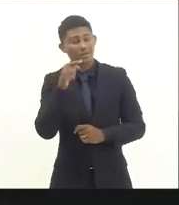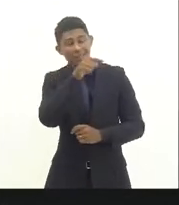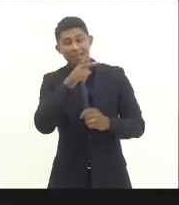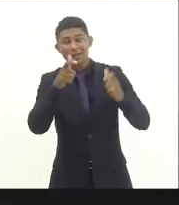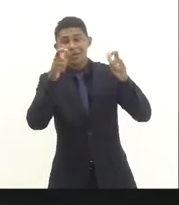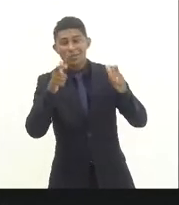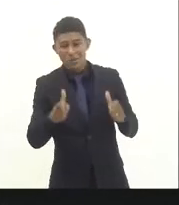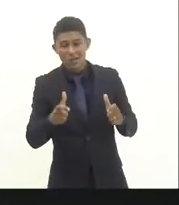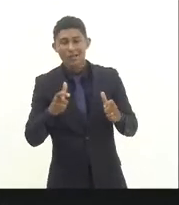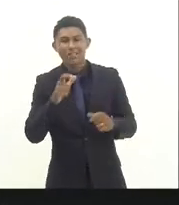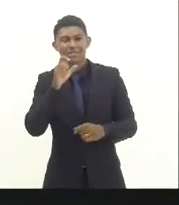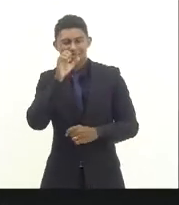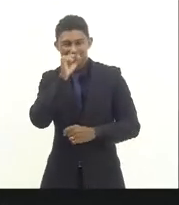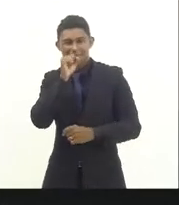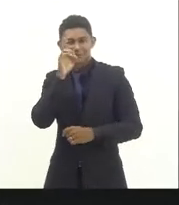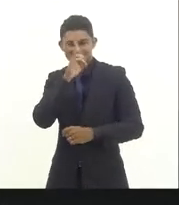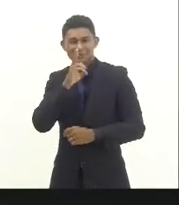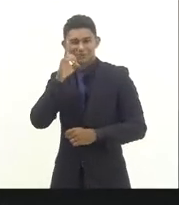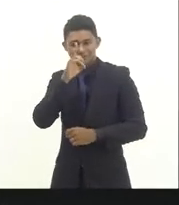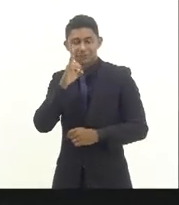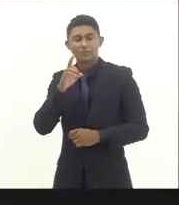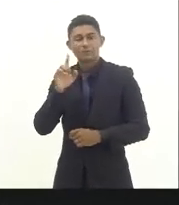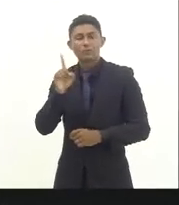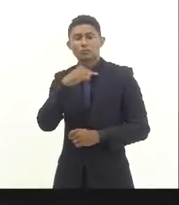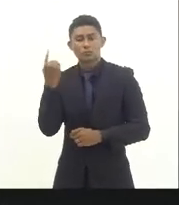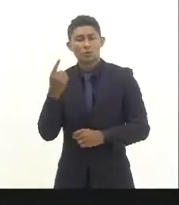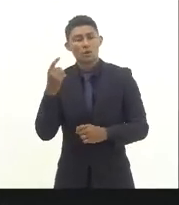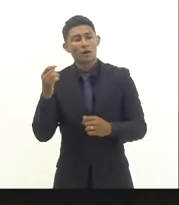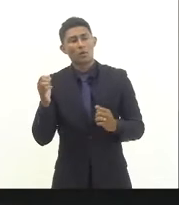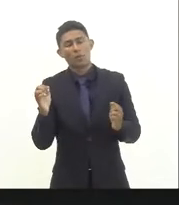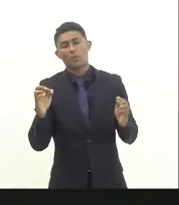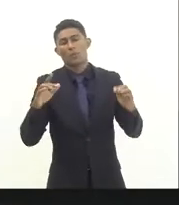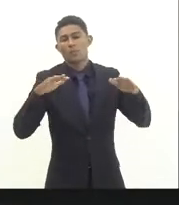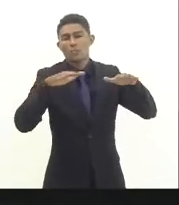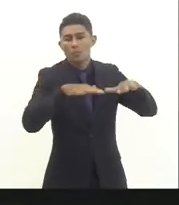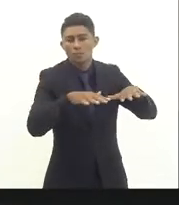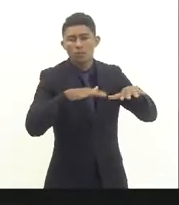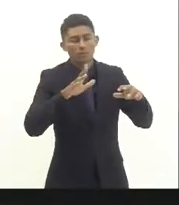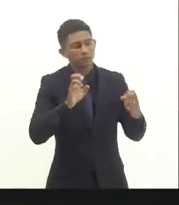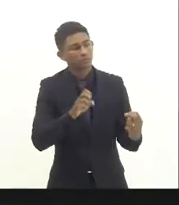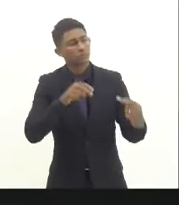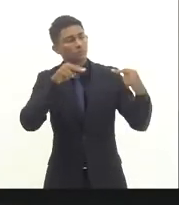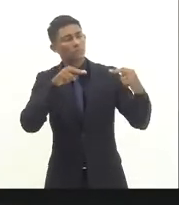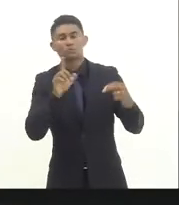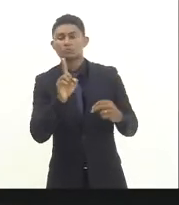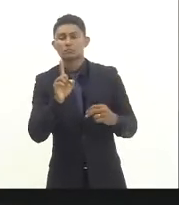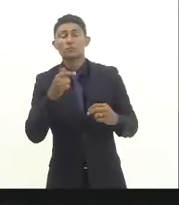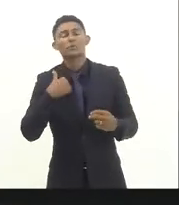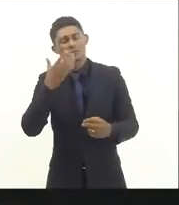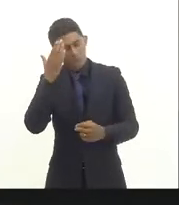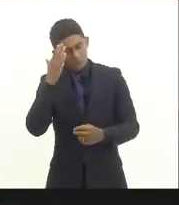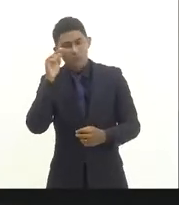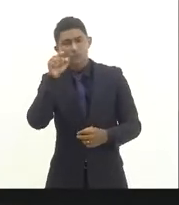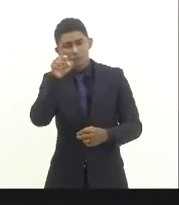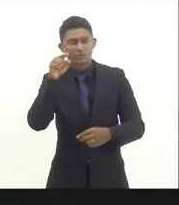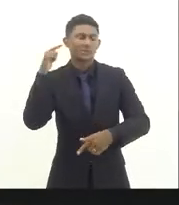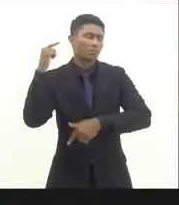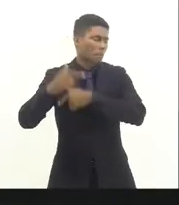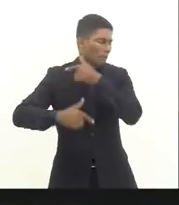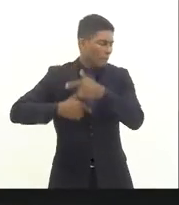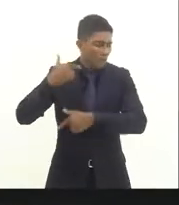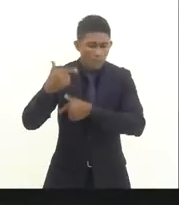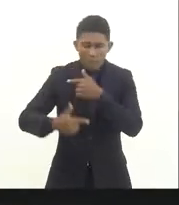encontramos no final de semana na região noroeste sei que vossa excelência fez uma agenda exaustiva